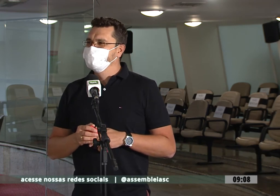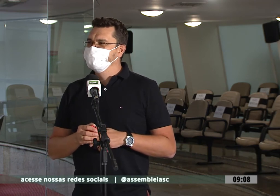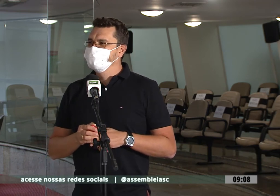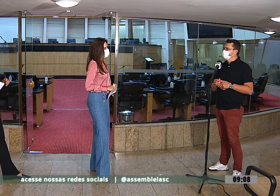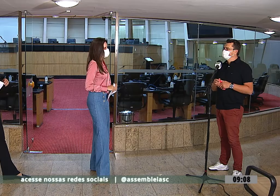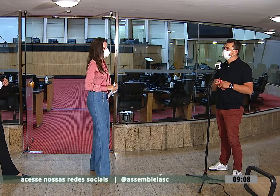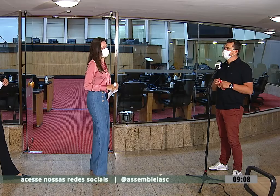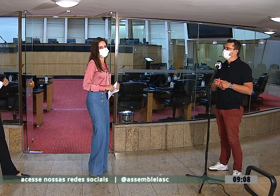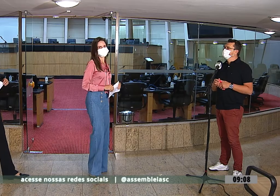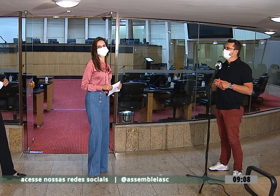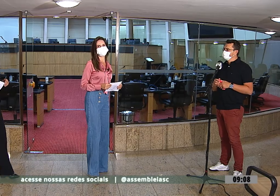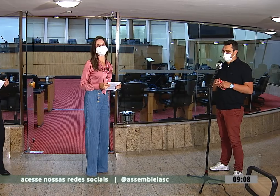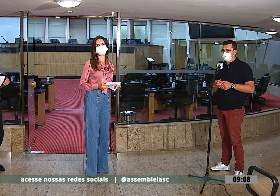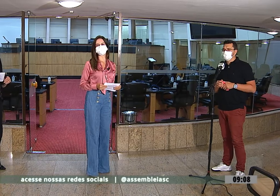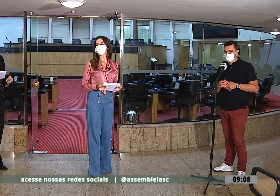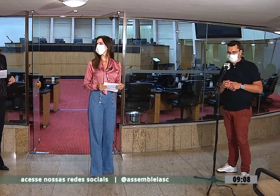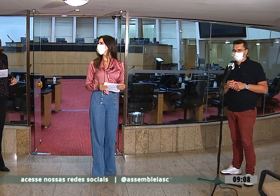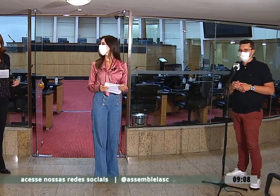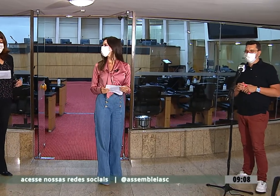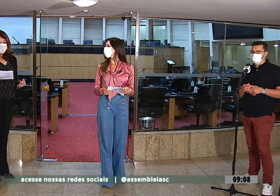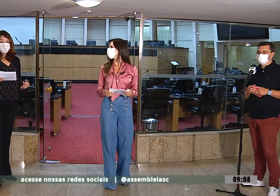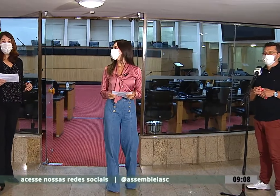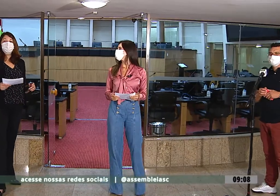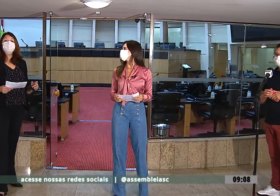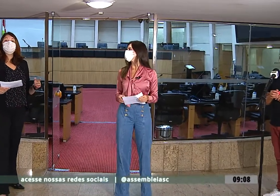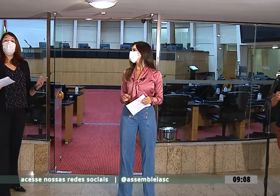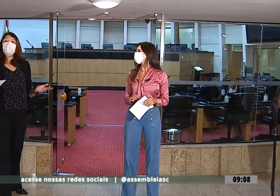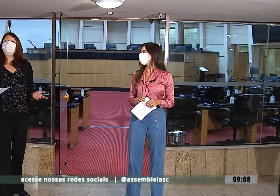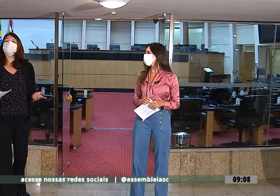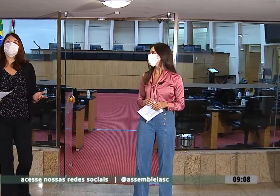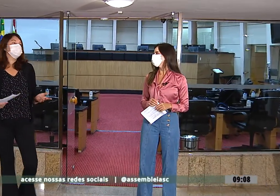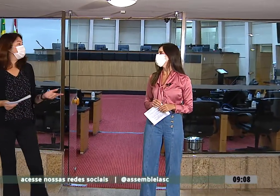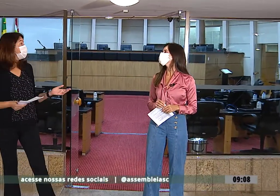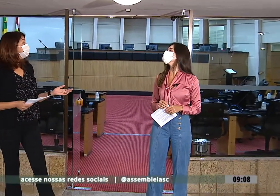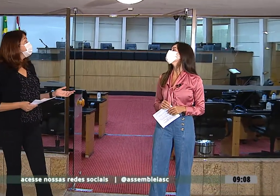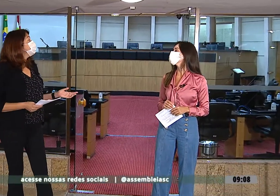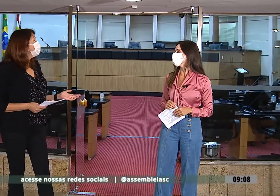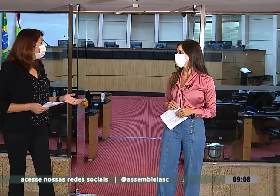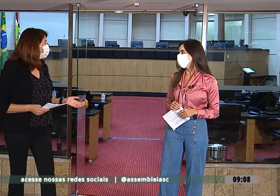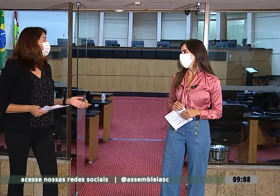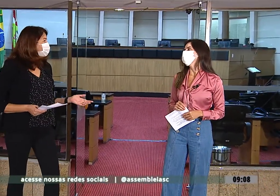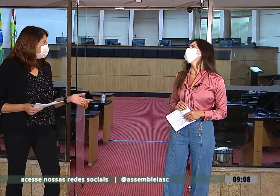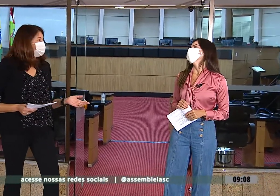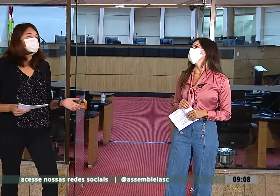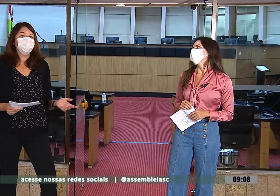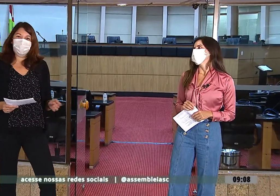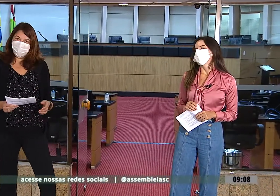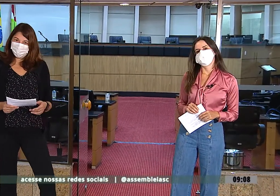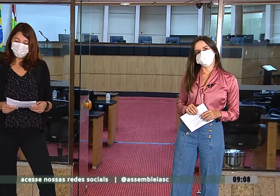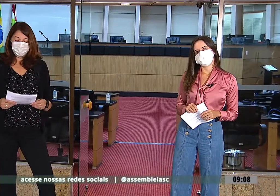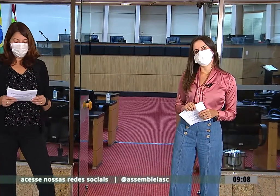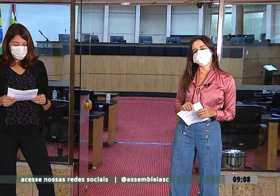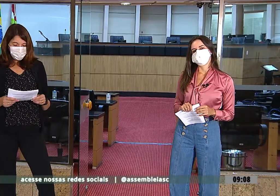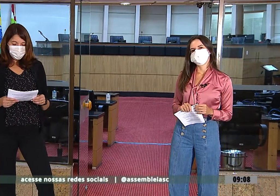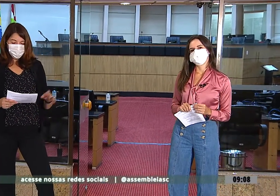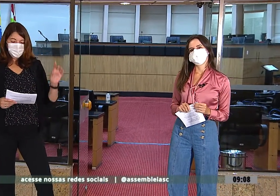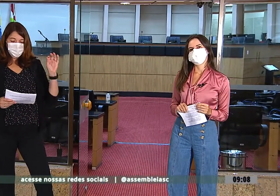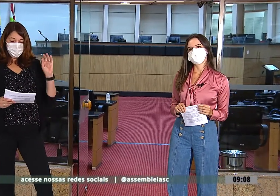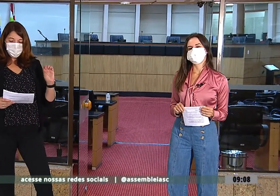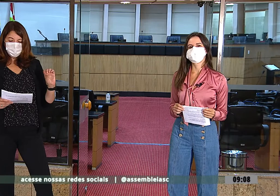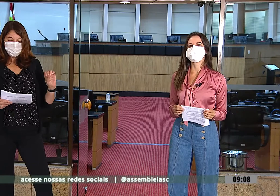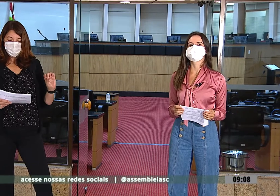aí. Obrigada, você igualmente, também, Rony. E a lei falou em spoiler, nós também temos spoiler aqui no Conecta,